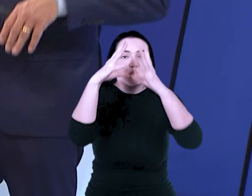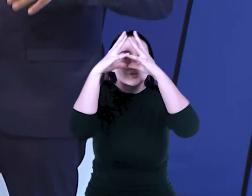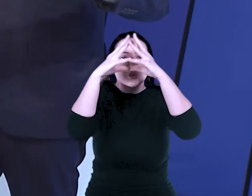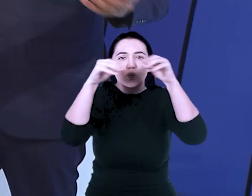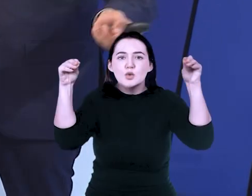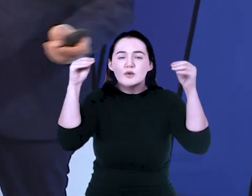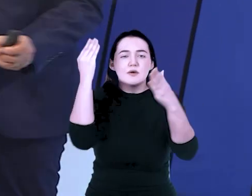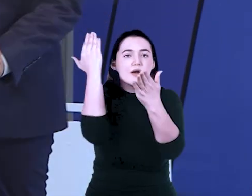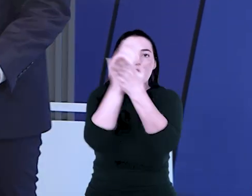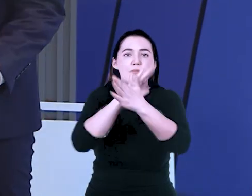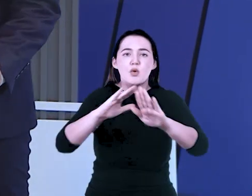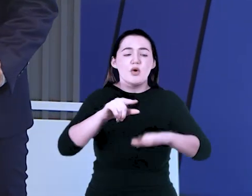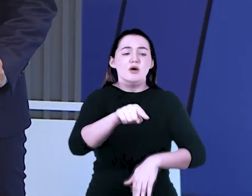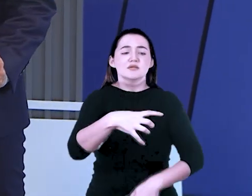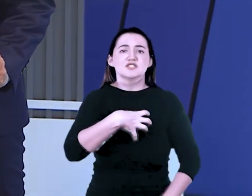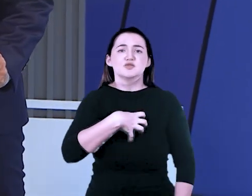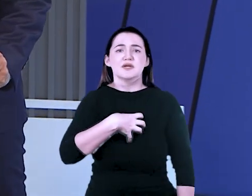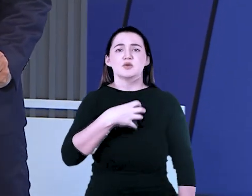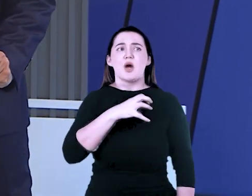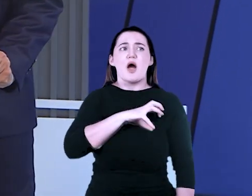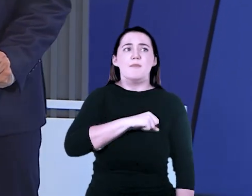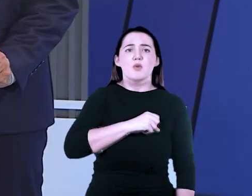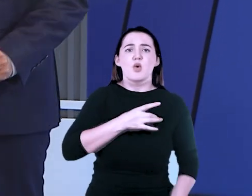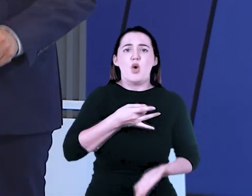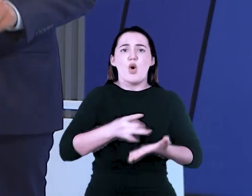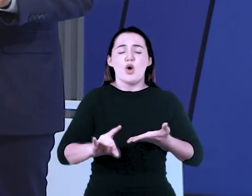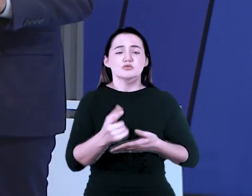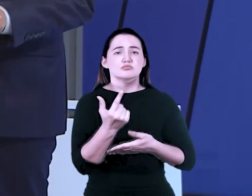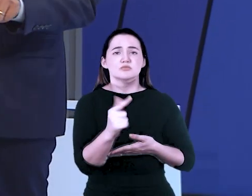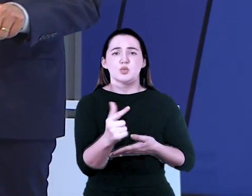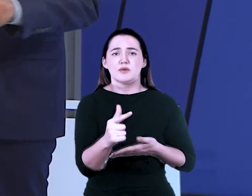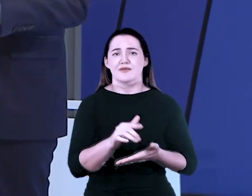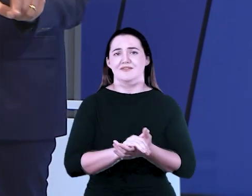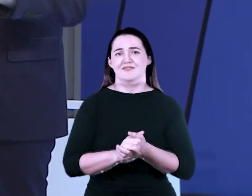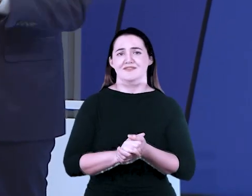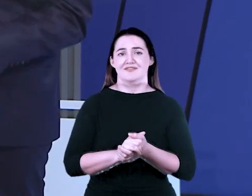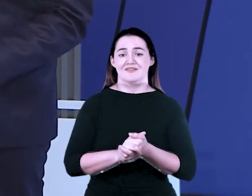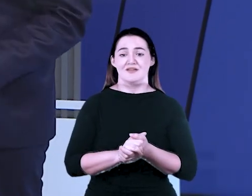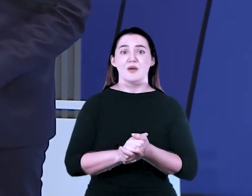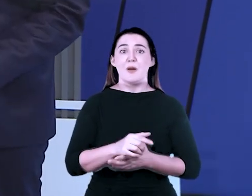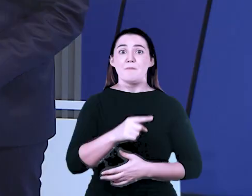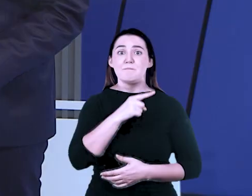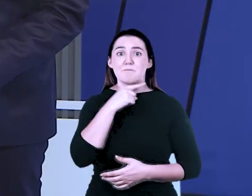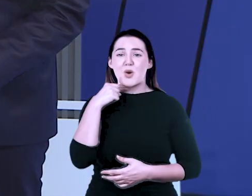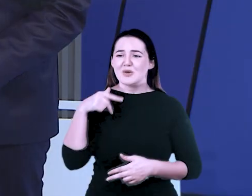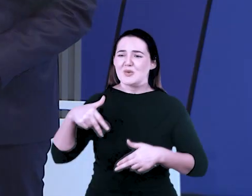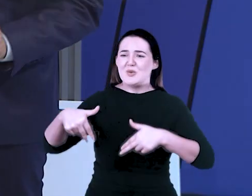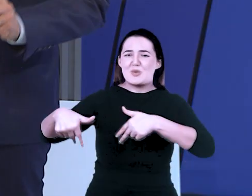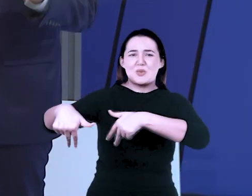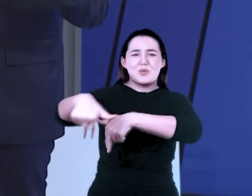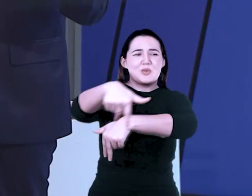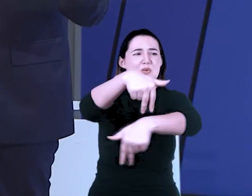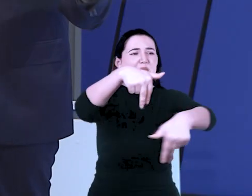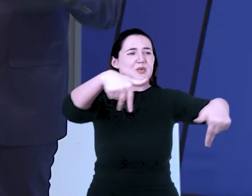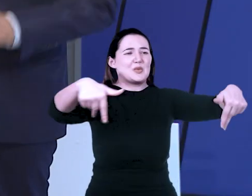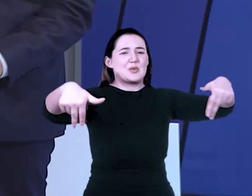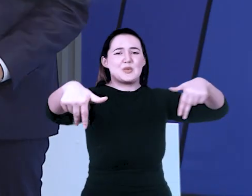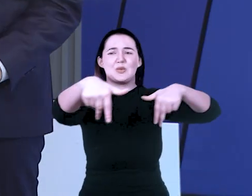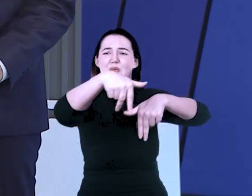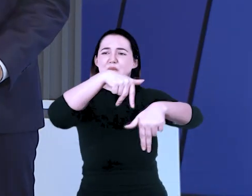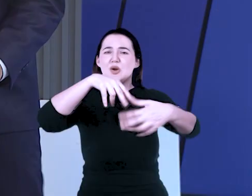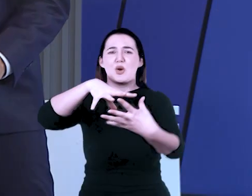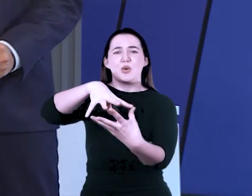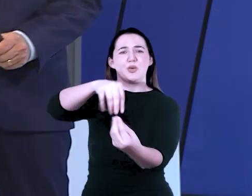fala de amor, ódio, esses sentimentos já não pertencem mais. Então nenhum morto está vagando por aí. Eles não estão